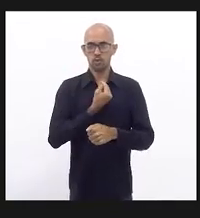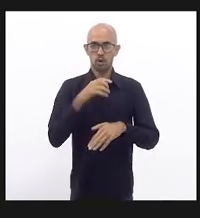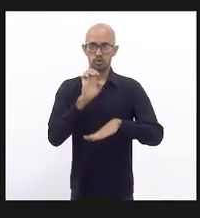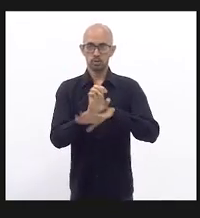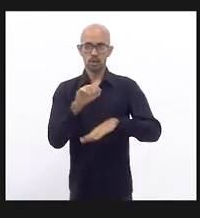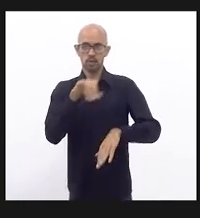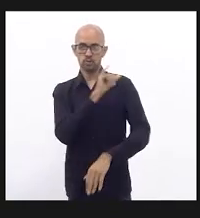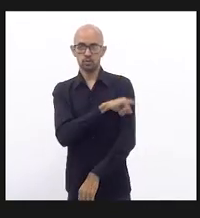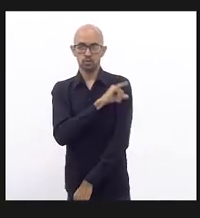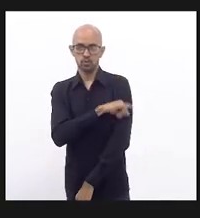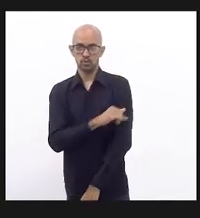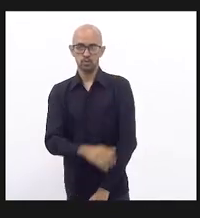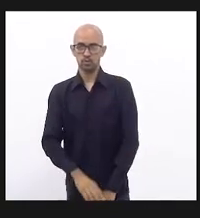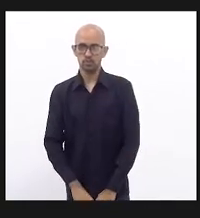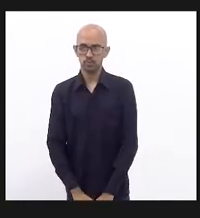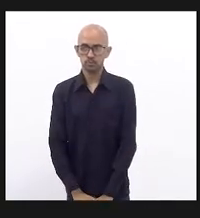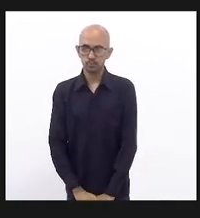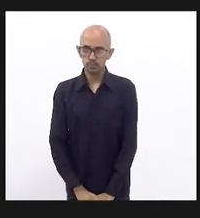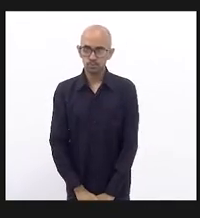Janeiro.